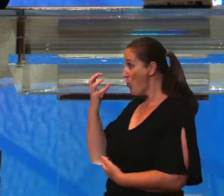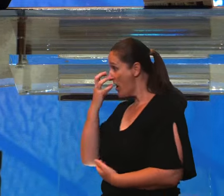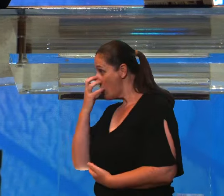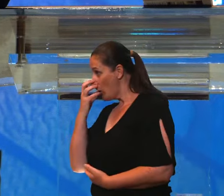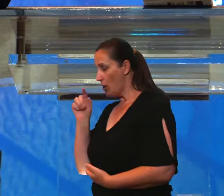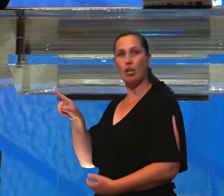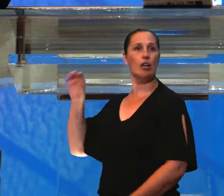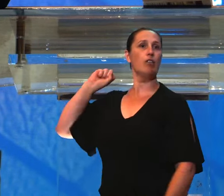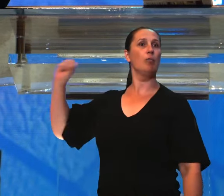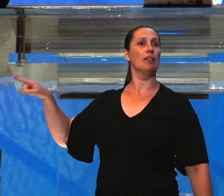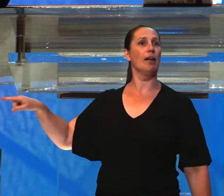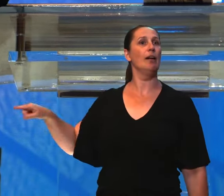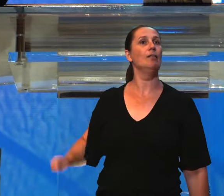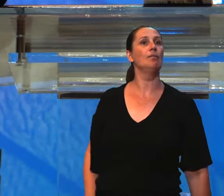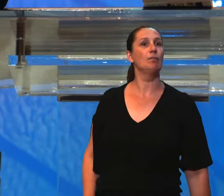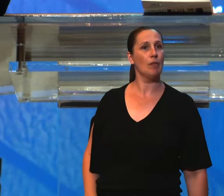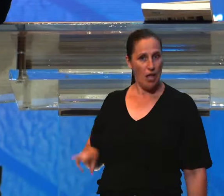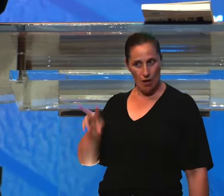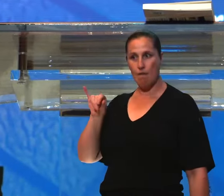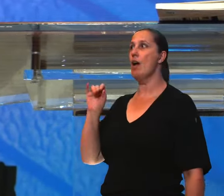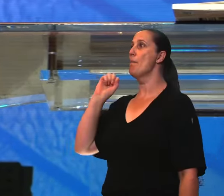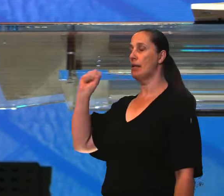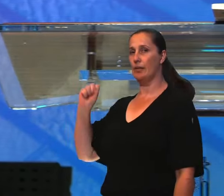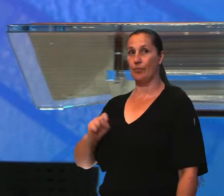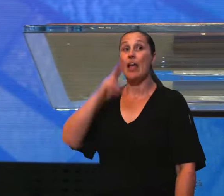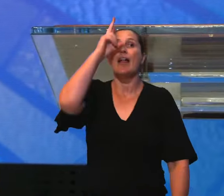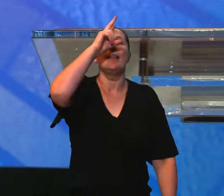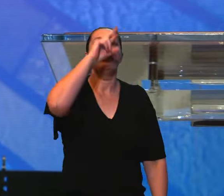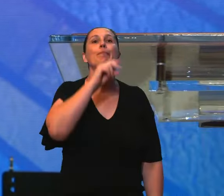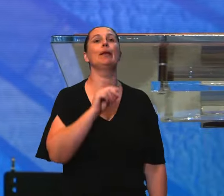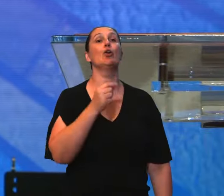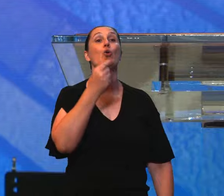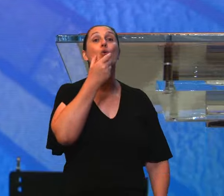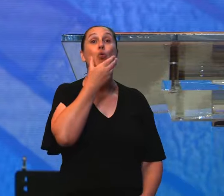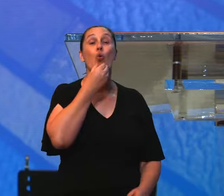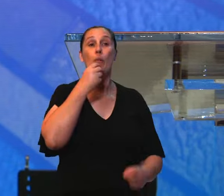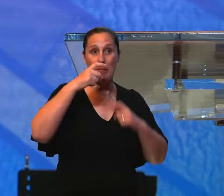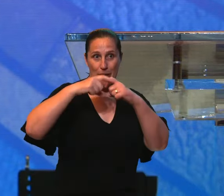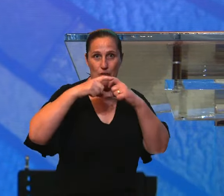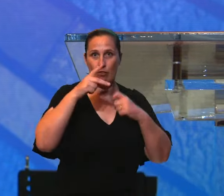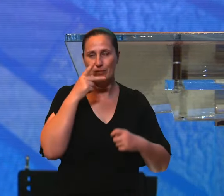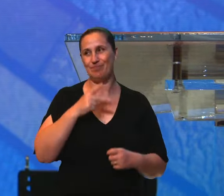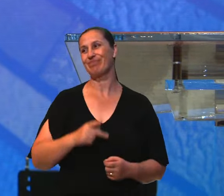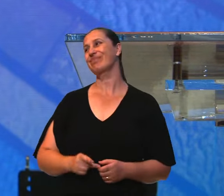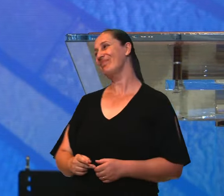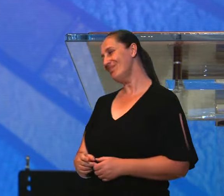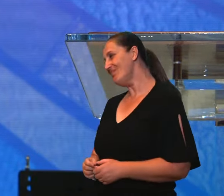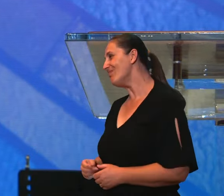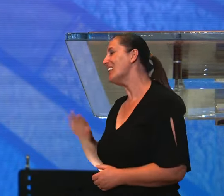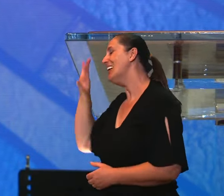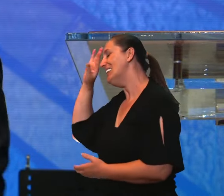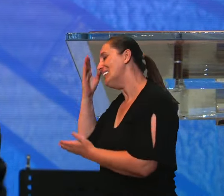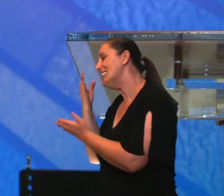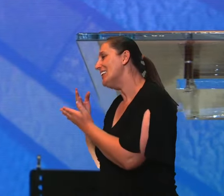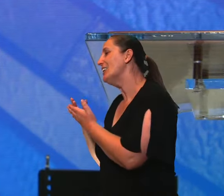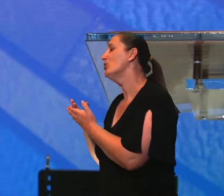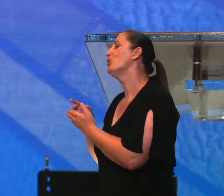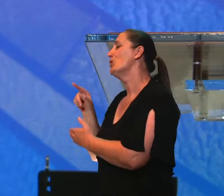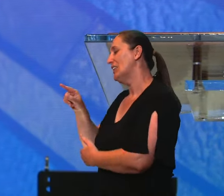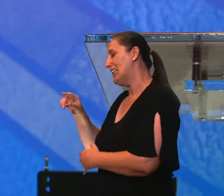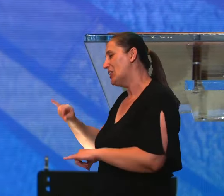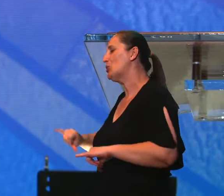vou matar esse cara agora Ah eu lembrei o que o médico falou eu falei Ô mano Imagino que a sua dor é insuportável